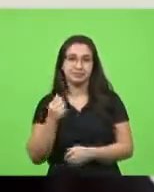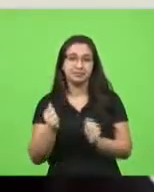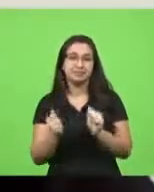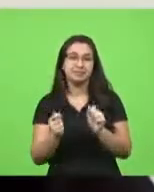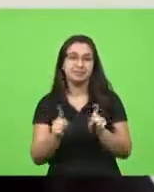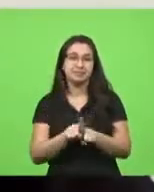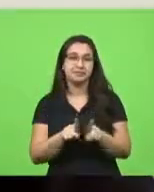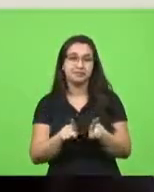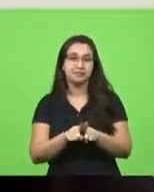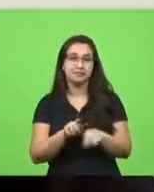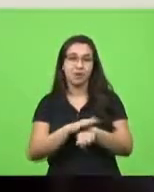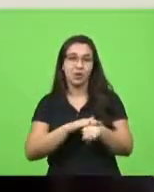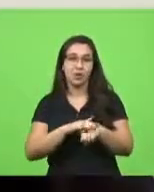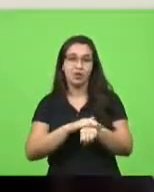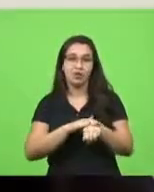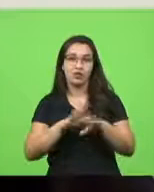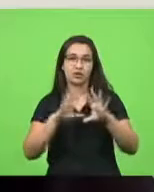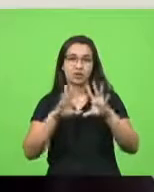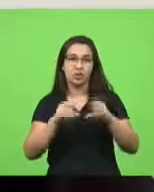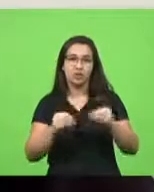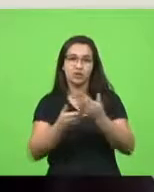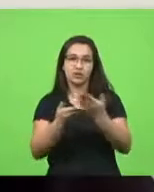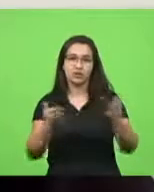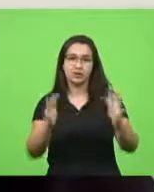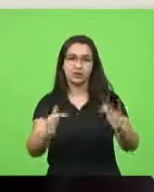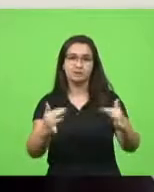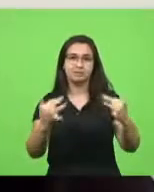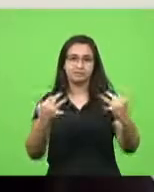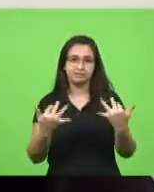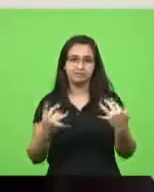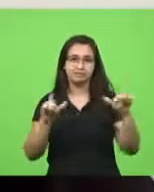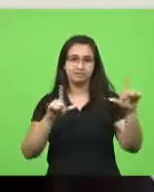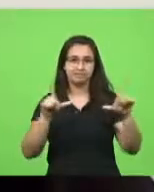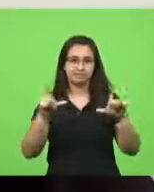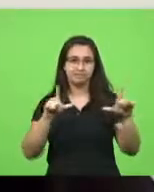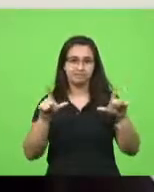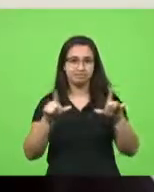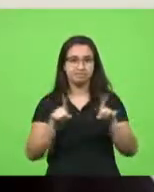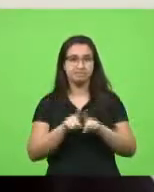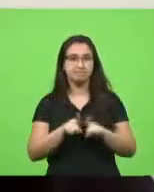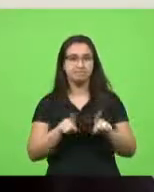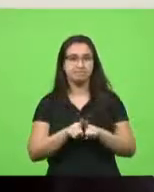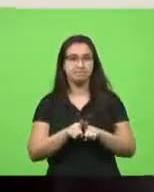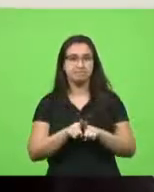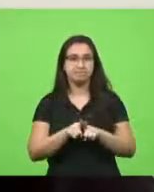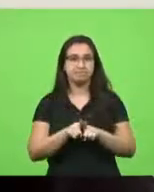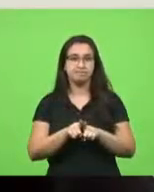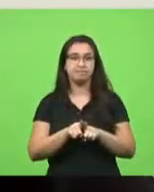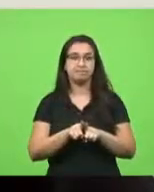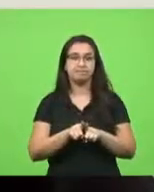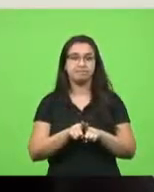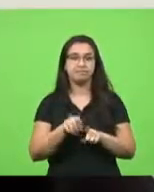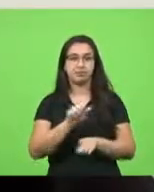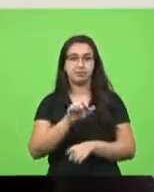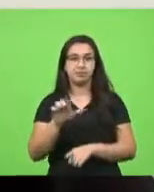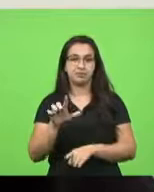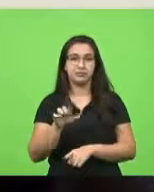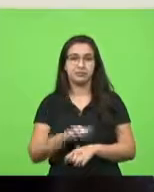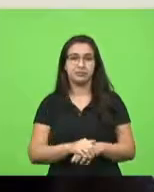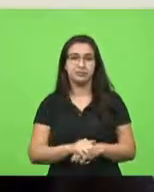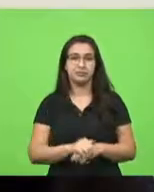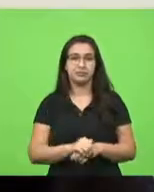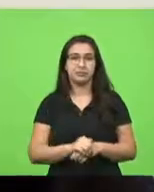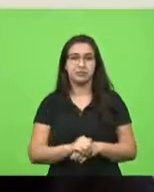com todos os que nos acompanham pela TVA ou pela agência AL. E eu quero